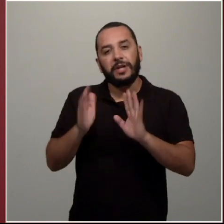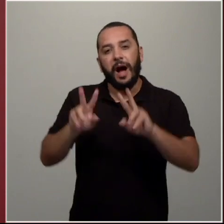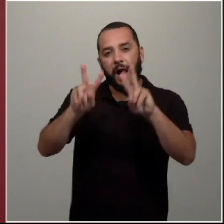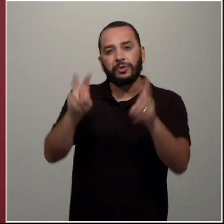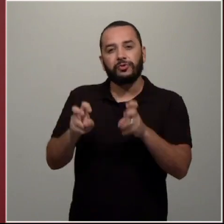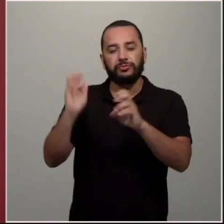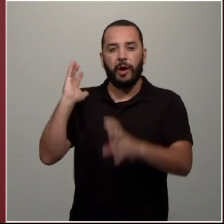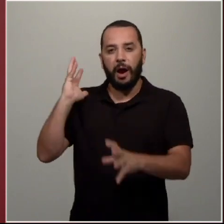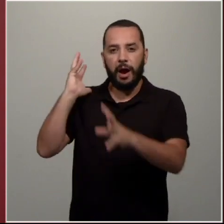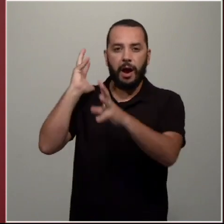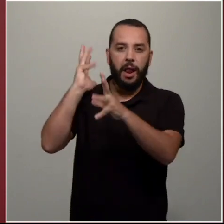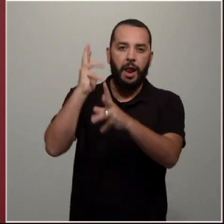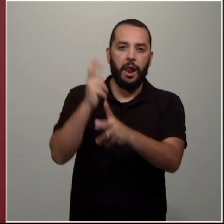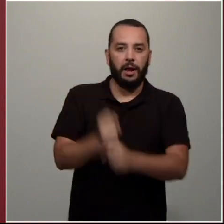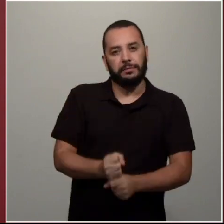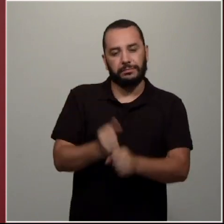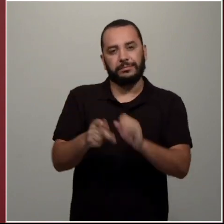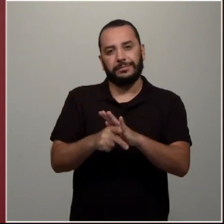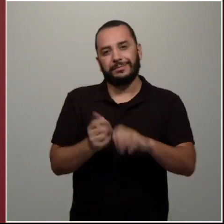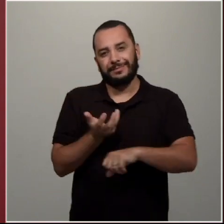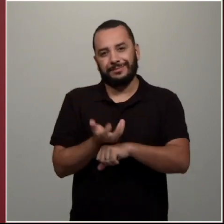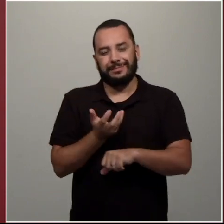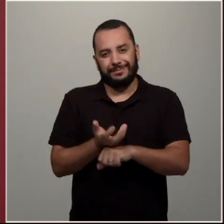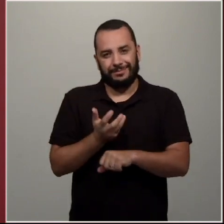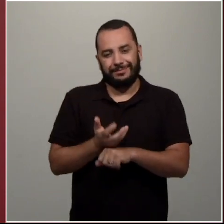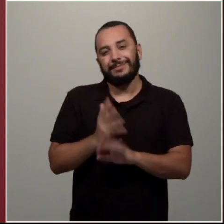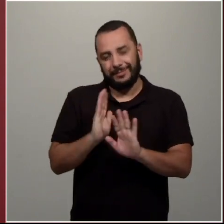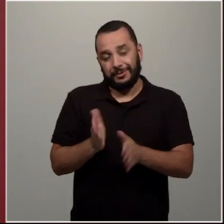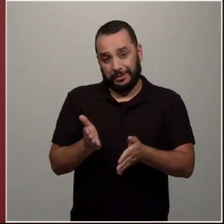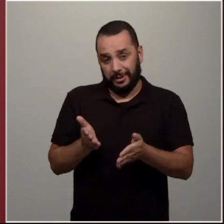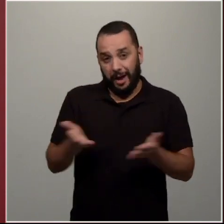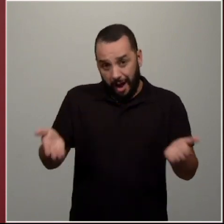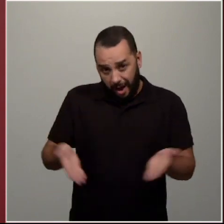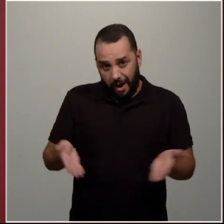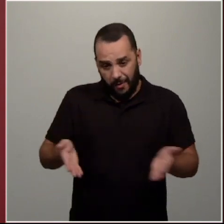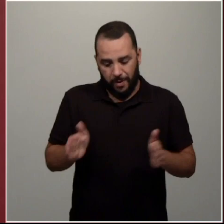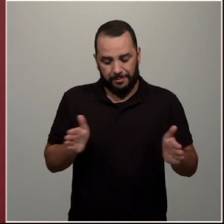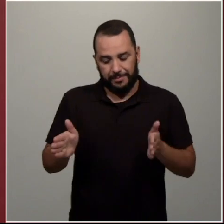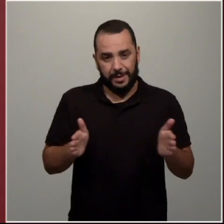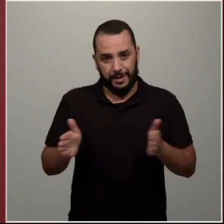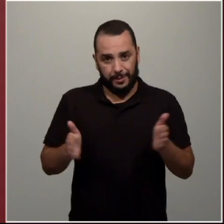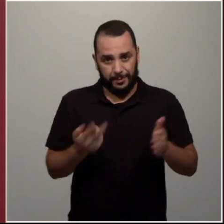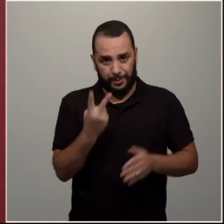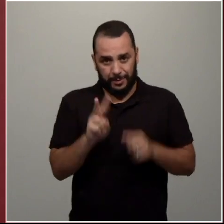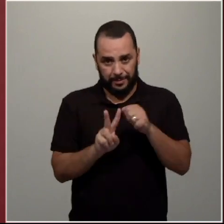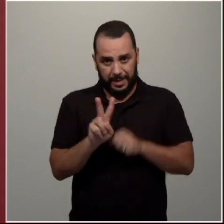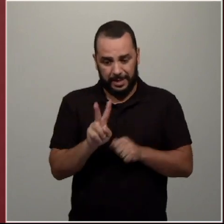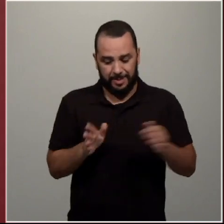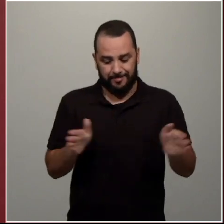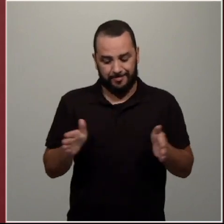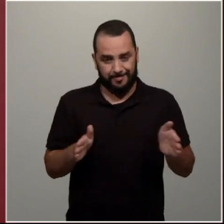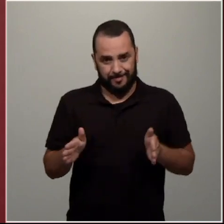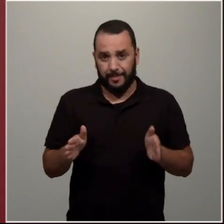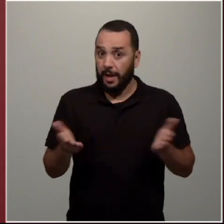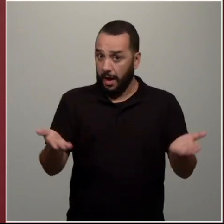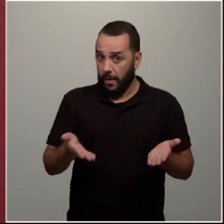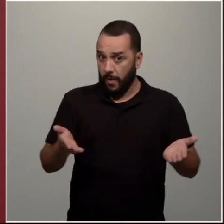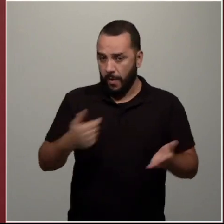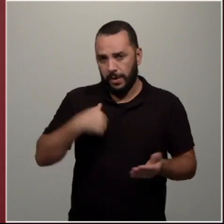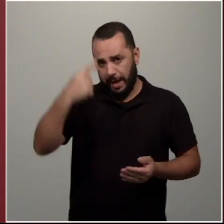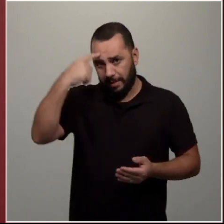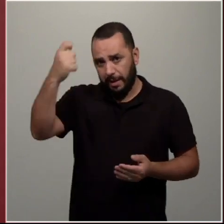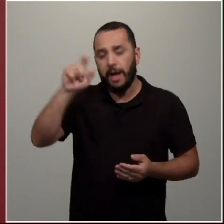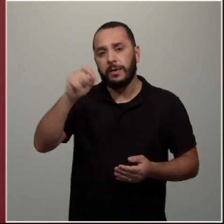abordados na disciplina ao longo desse semestre a idéia é essencial é que a gente retome alguns